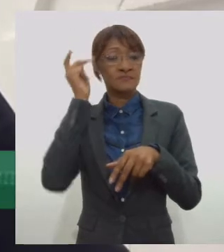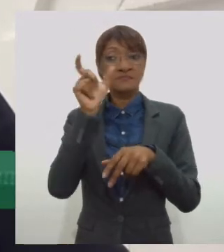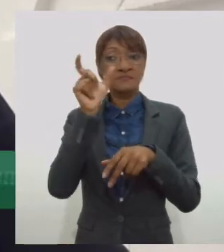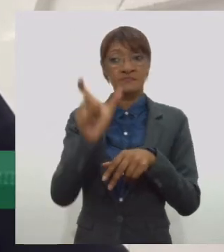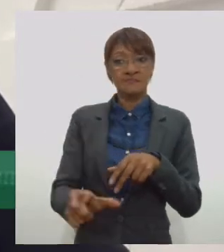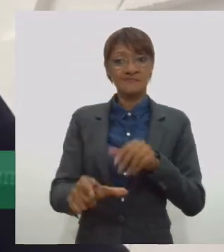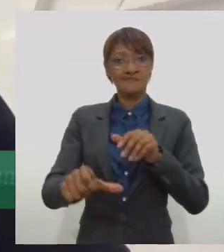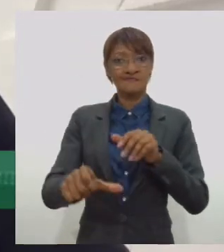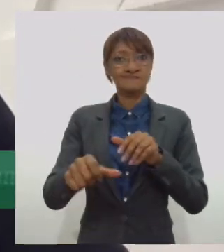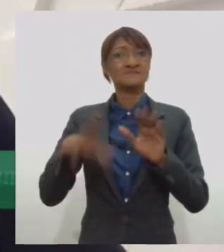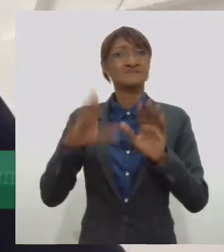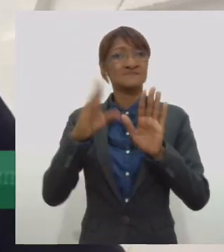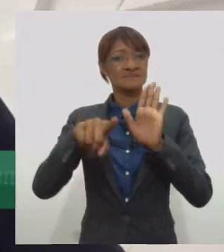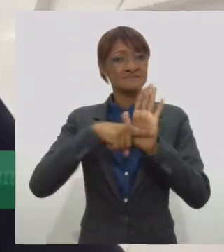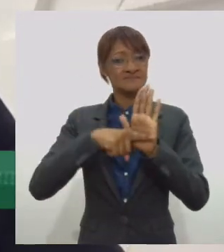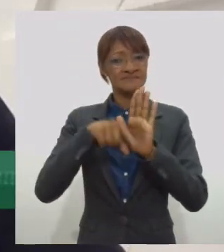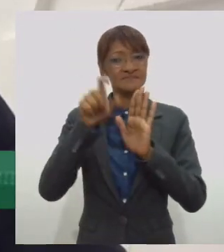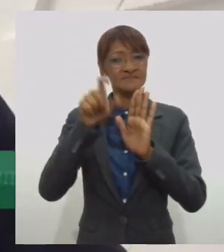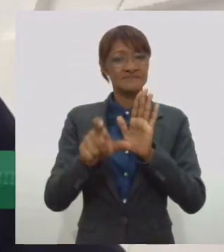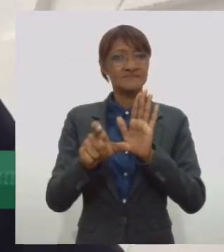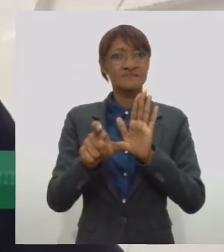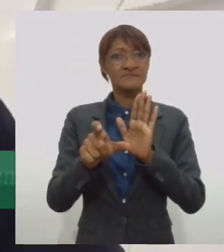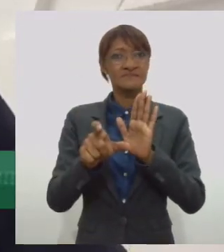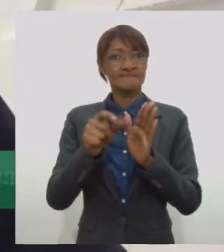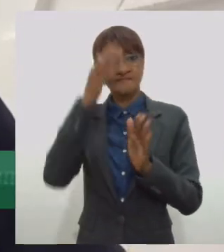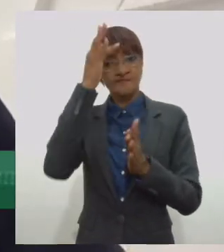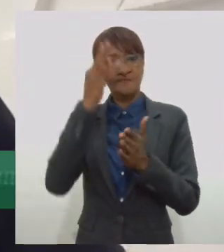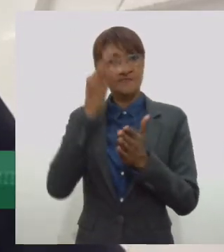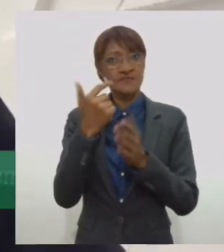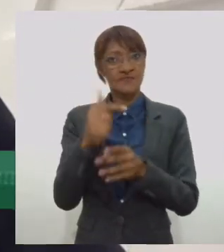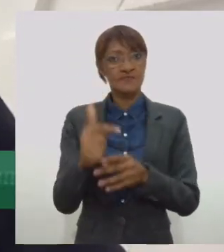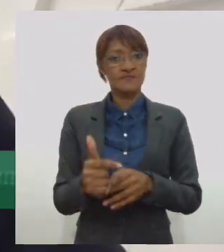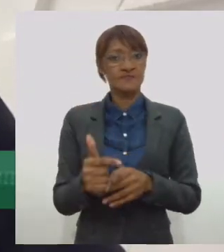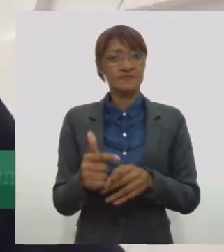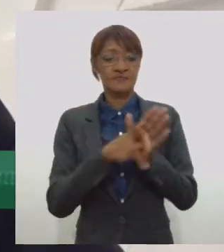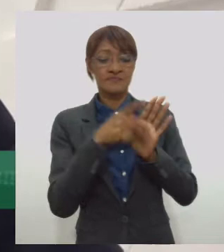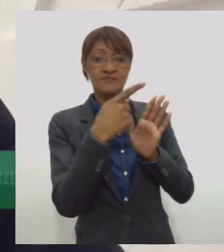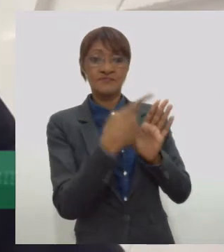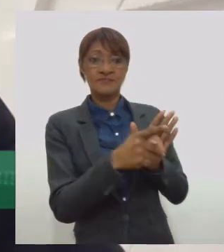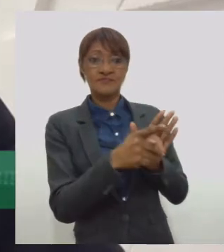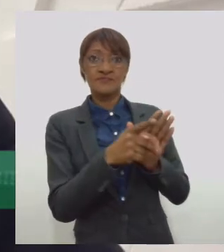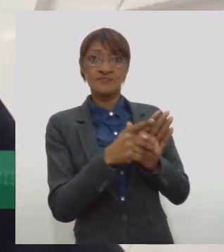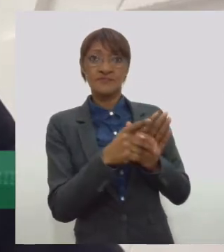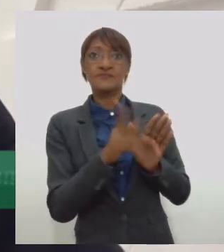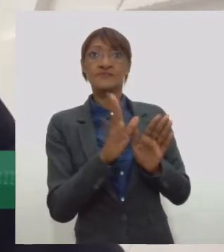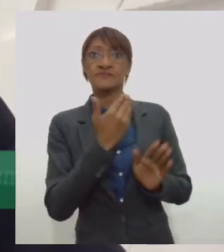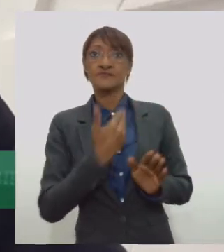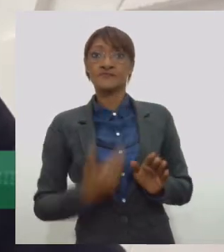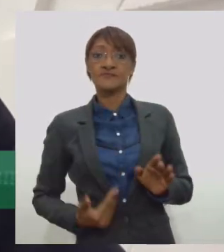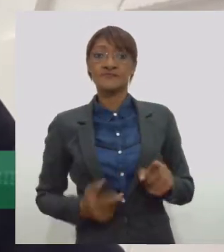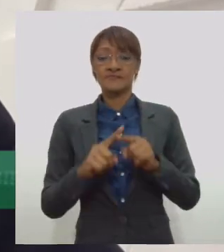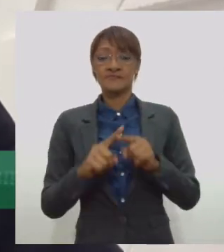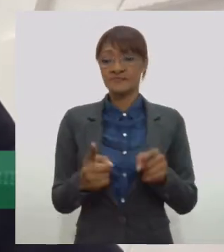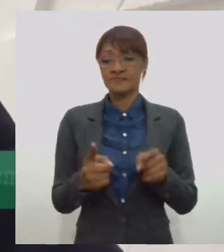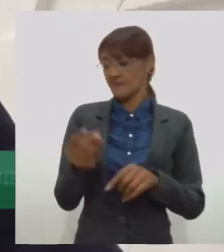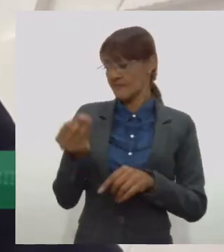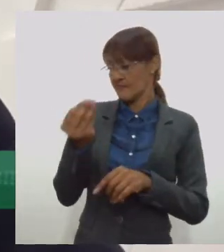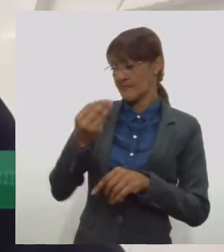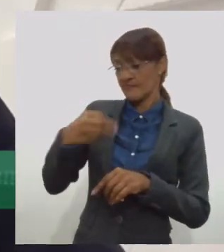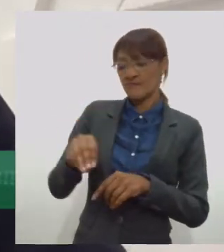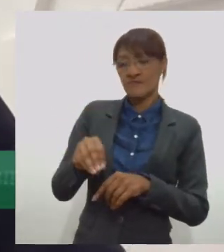negativa, no caso, de, na gestão da coisa pública, se comportar de maneira desonesta, de